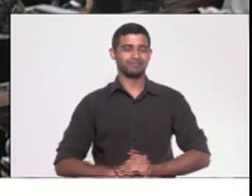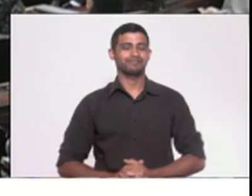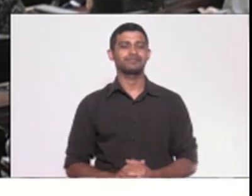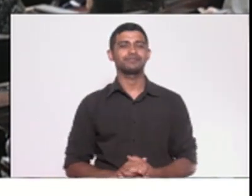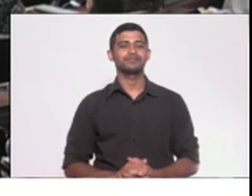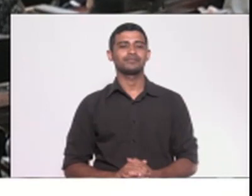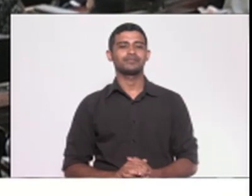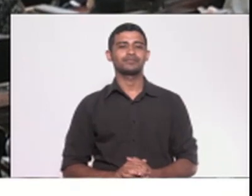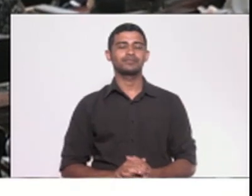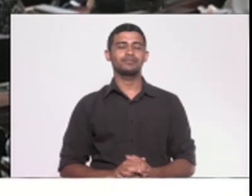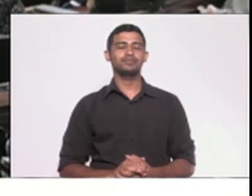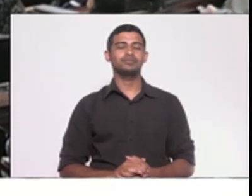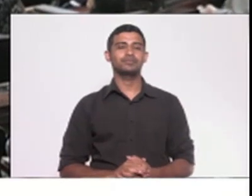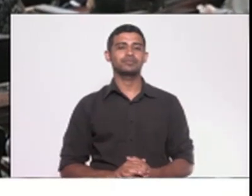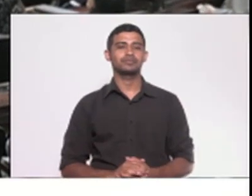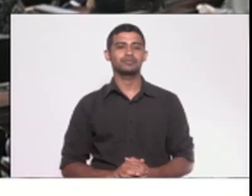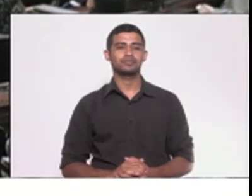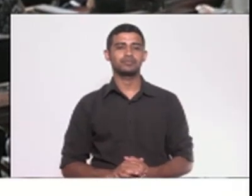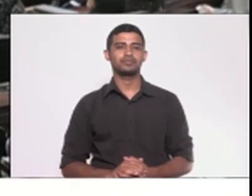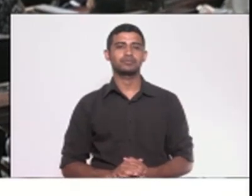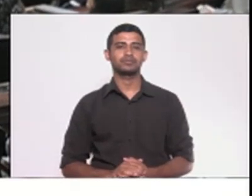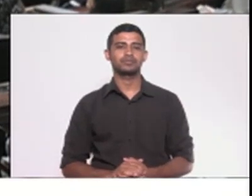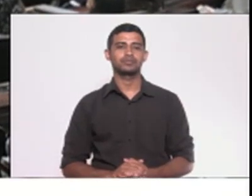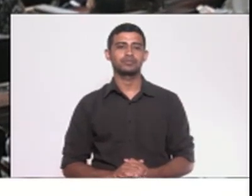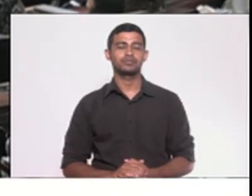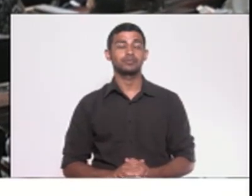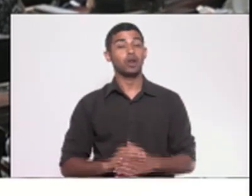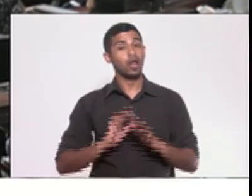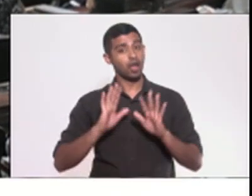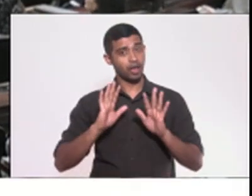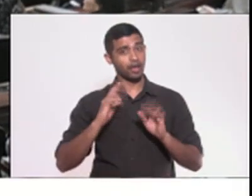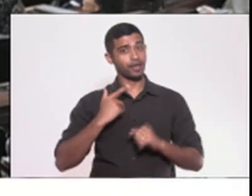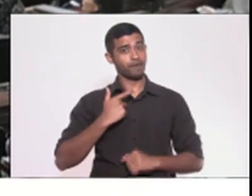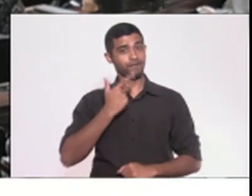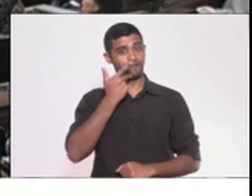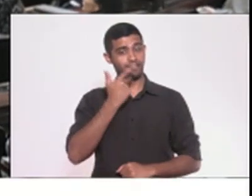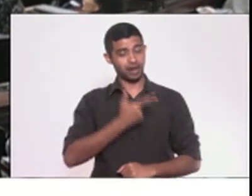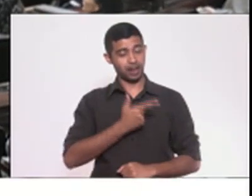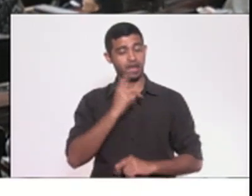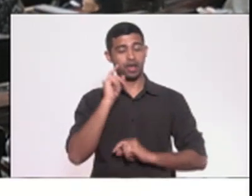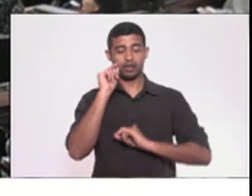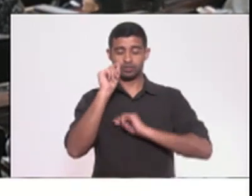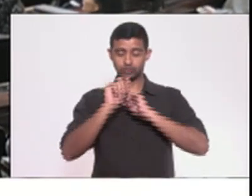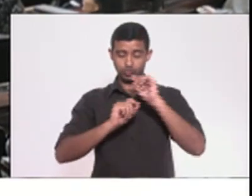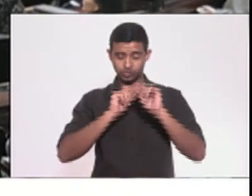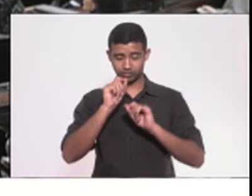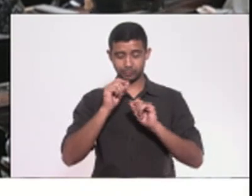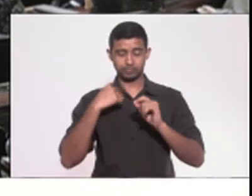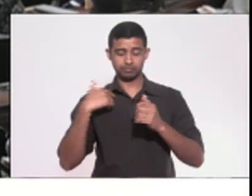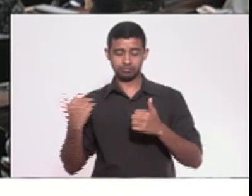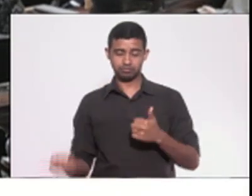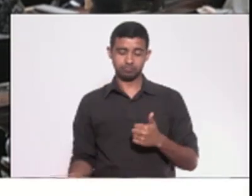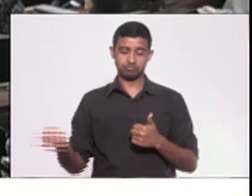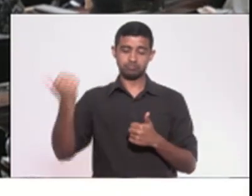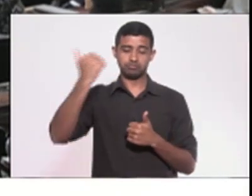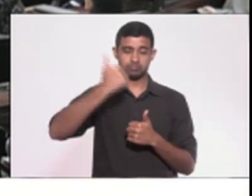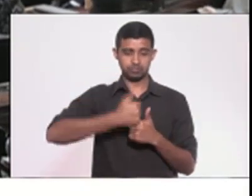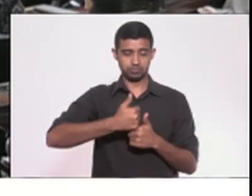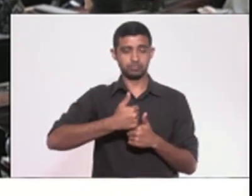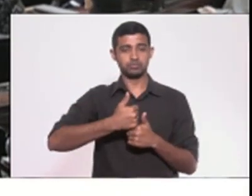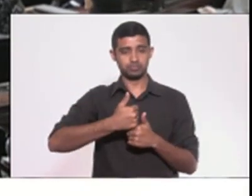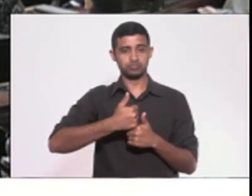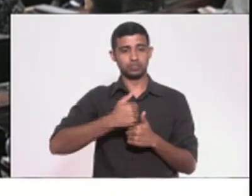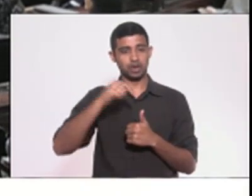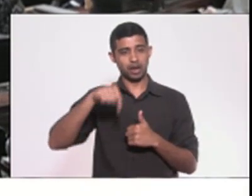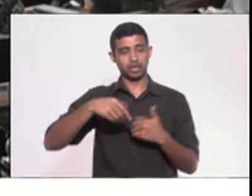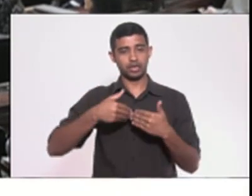bem-vindos. Faço aqui a ressalva que estou substituindo aqui na abertura